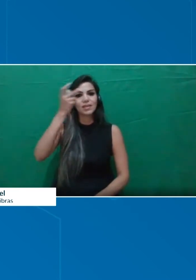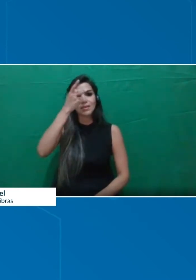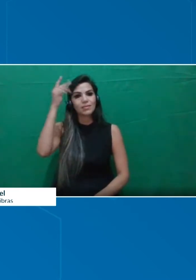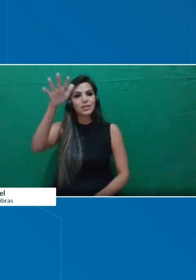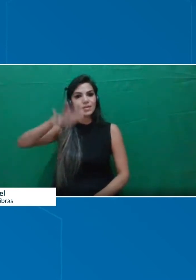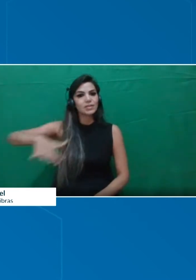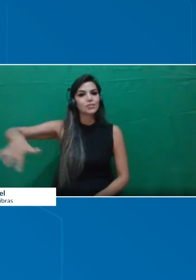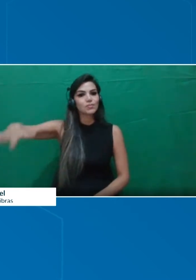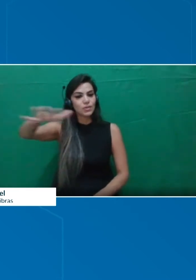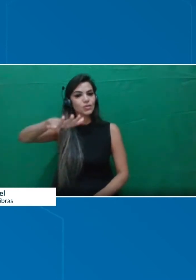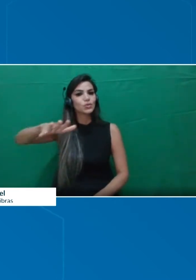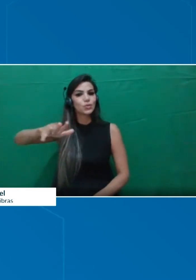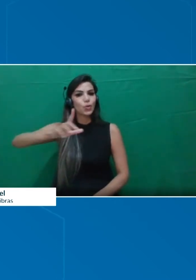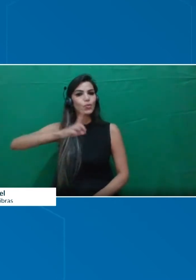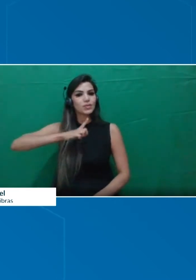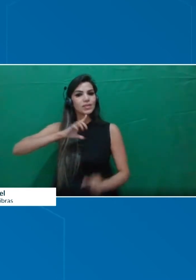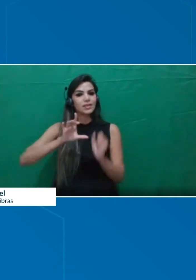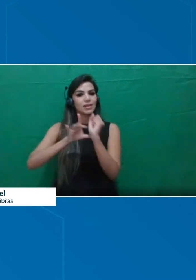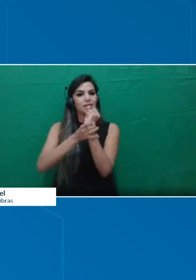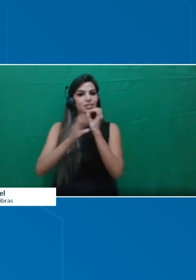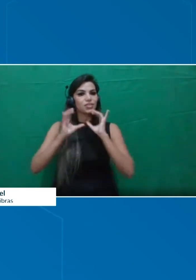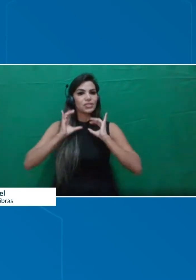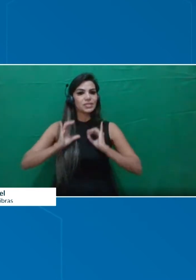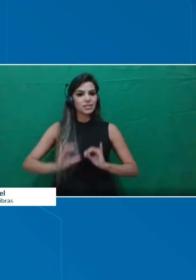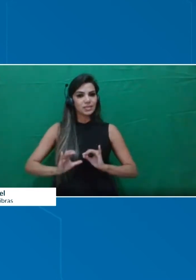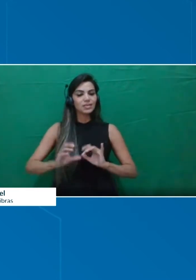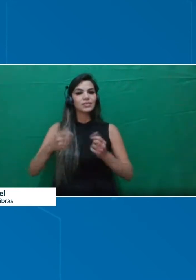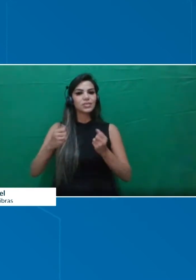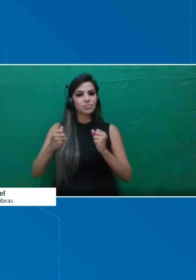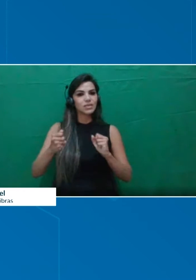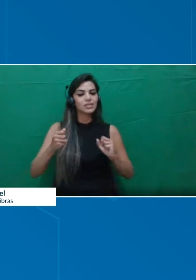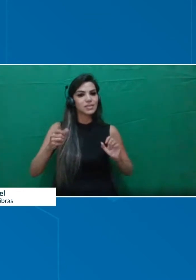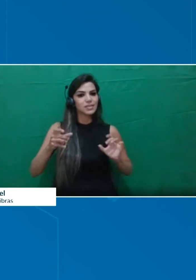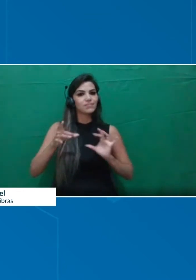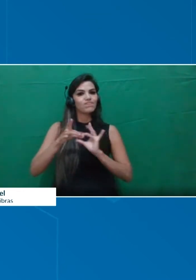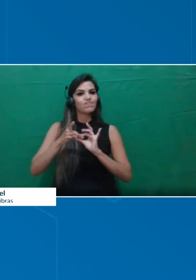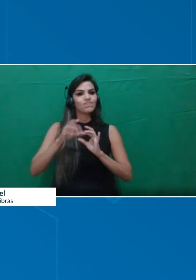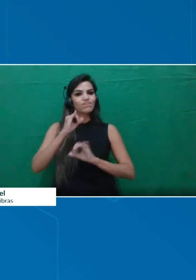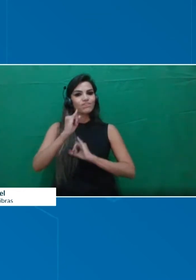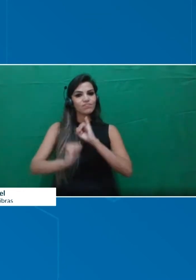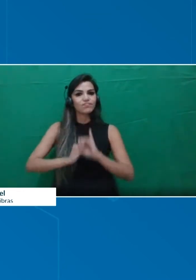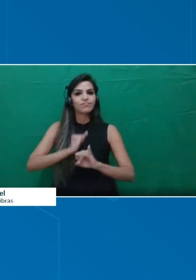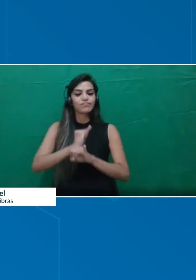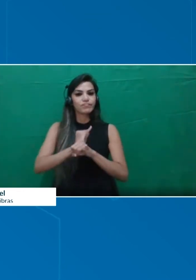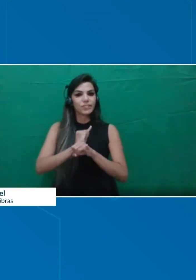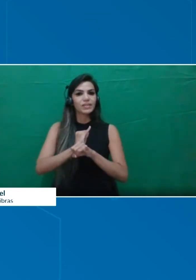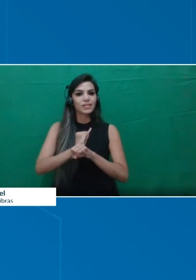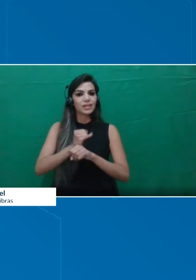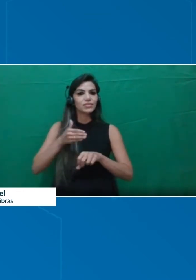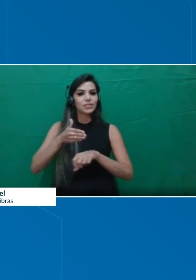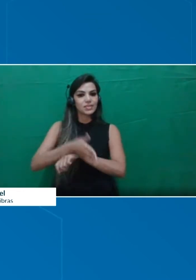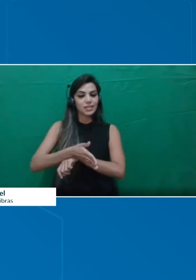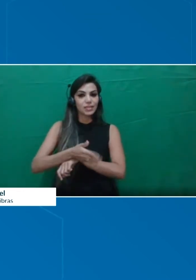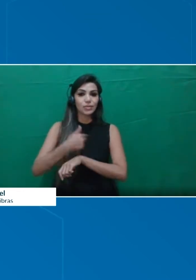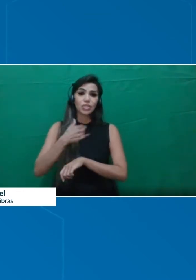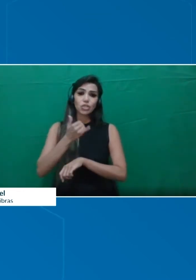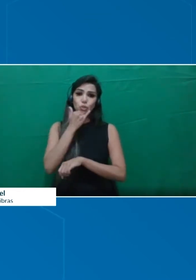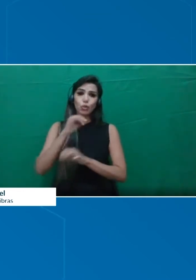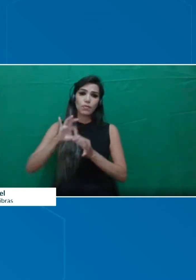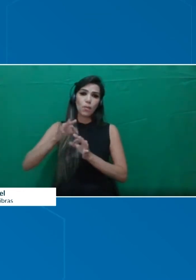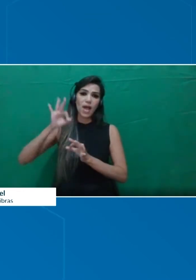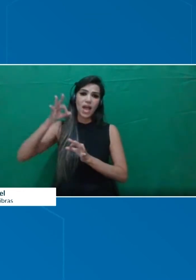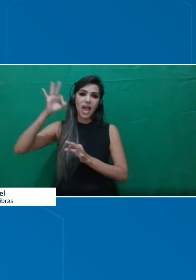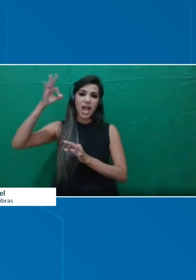sua cidadania garantida, né? Aqui na UFG, e eu já não vou me estender muito não, porque senão eu tomo a palavra da Janice o